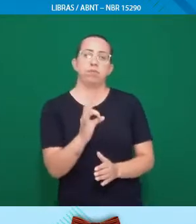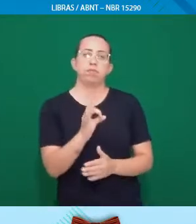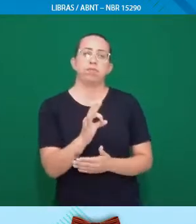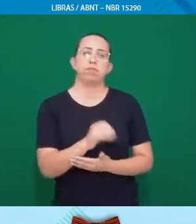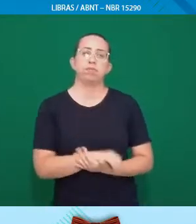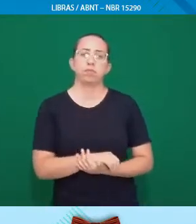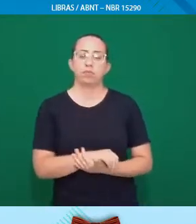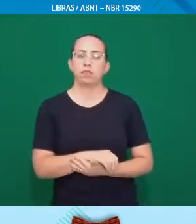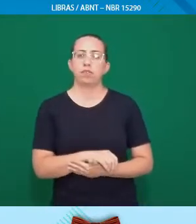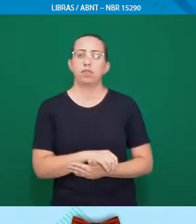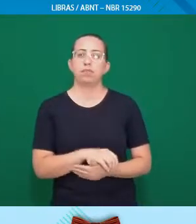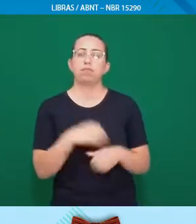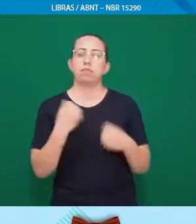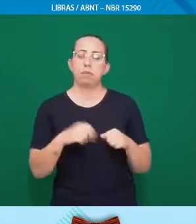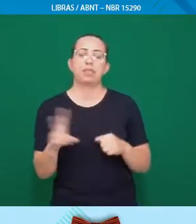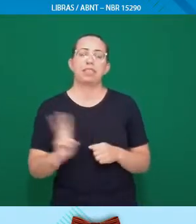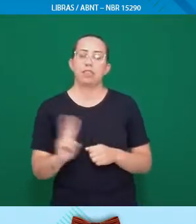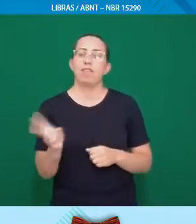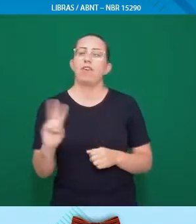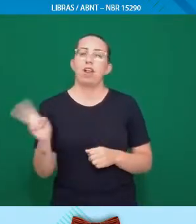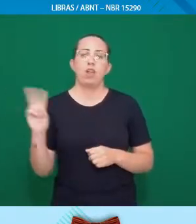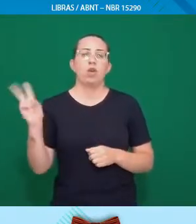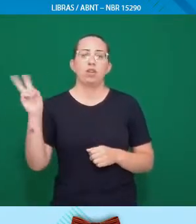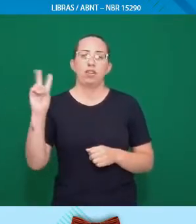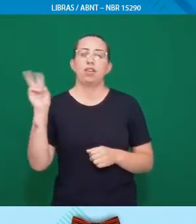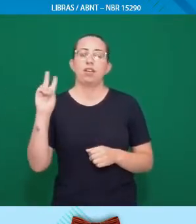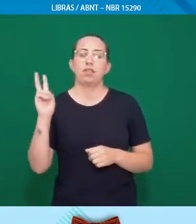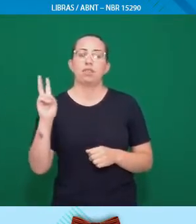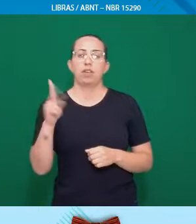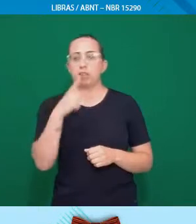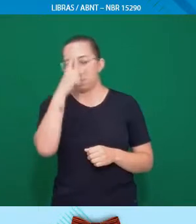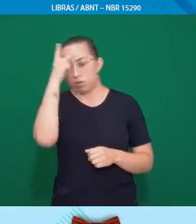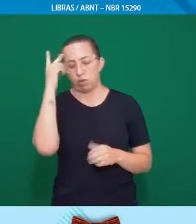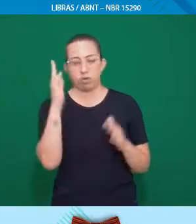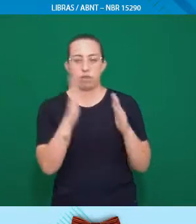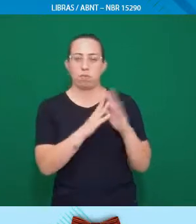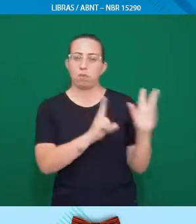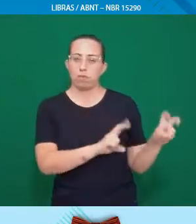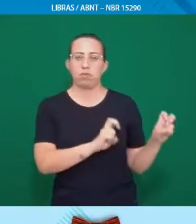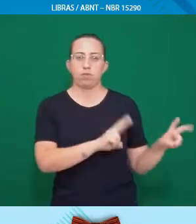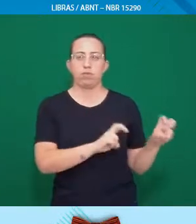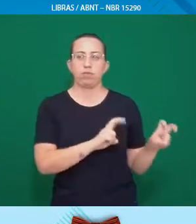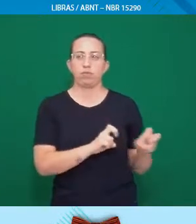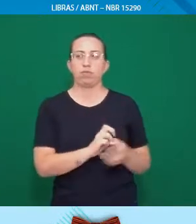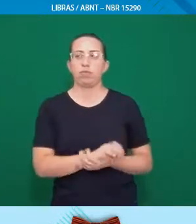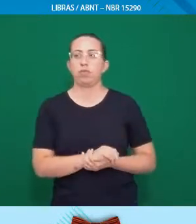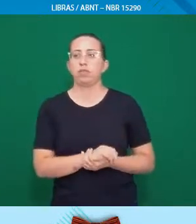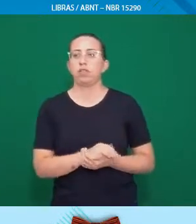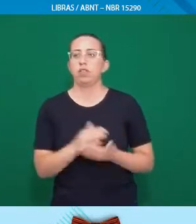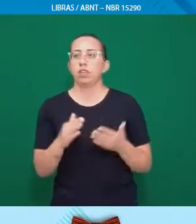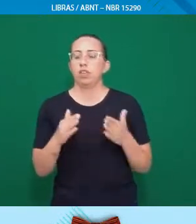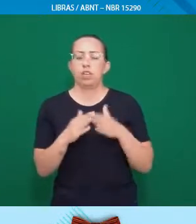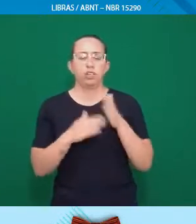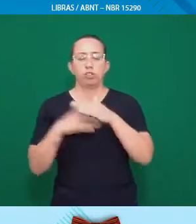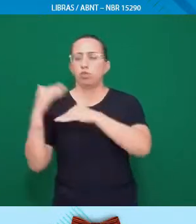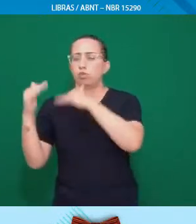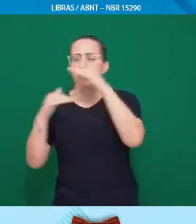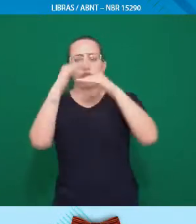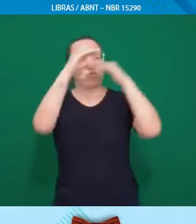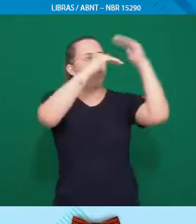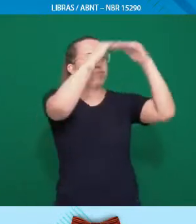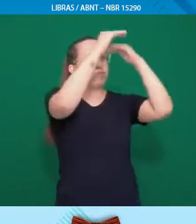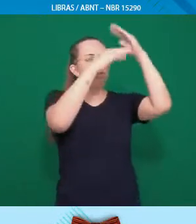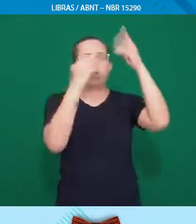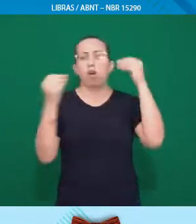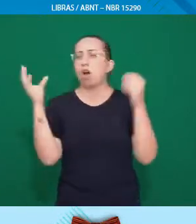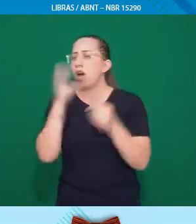vai ter que esperar muito sabemos que o mundo está dando muito avanço diferente e